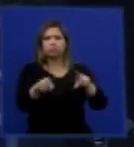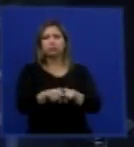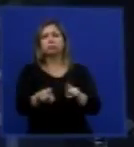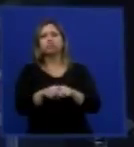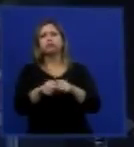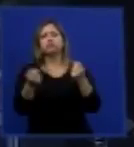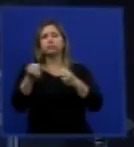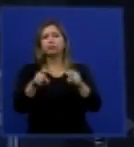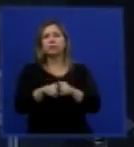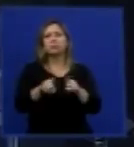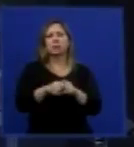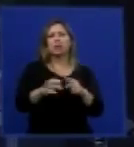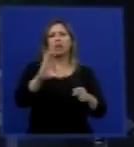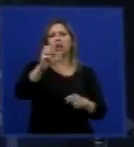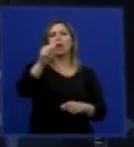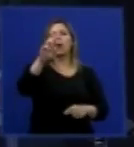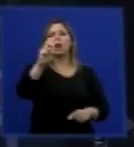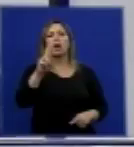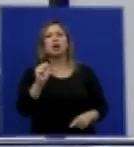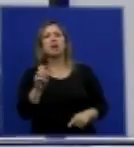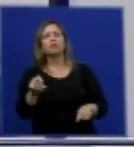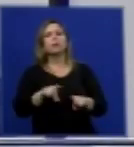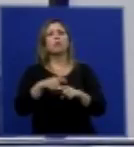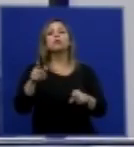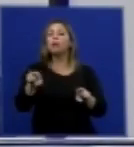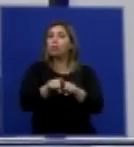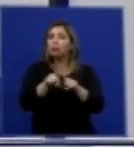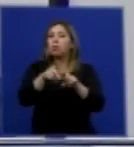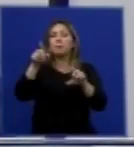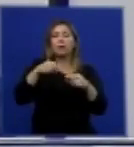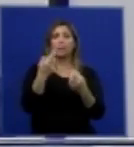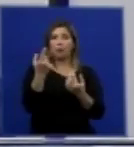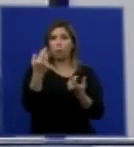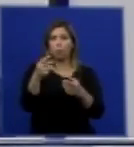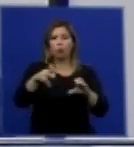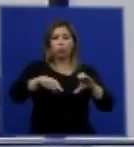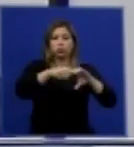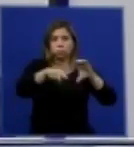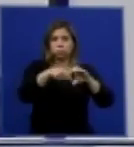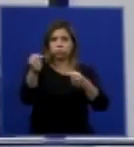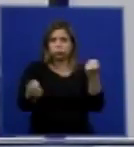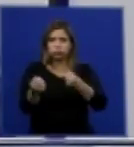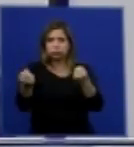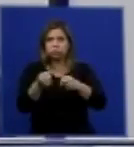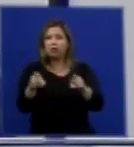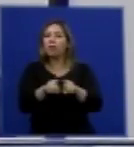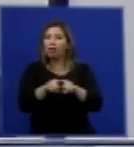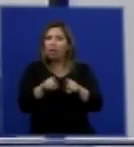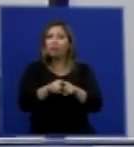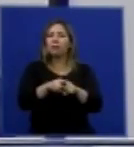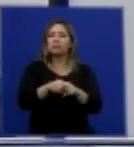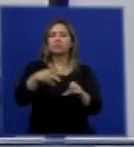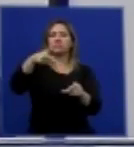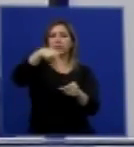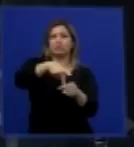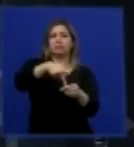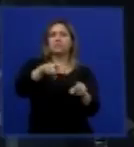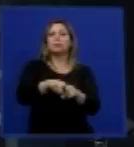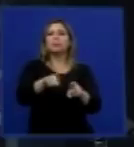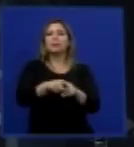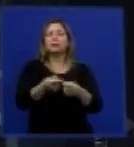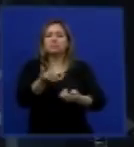queimar-se qualquer outra forma de petróleo porque o pneu é feito de petróleo são hidrocarbonetos